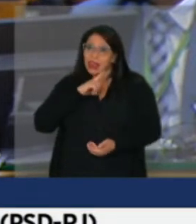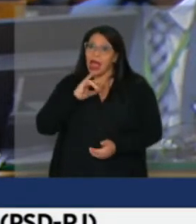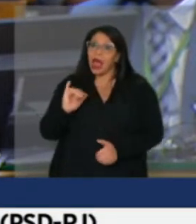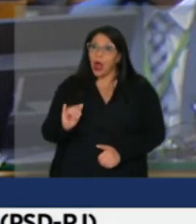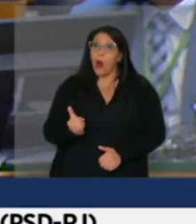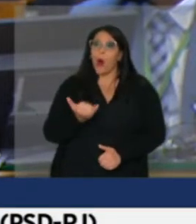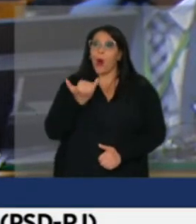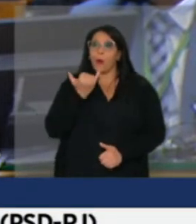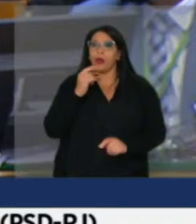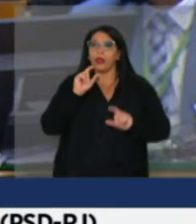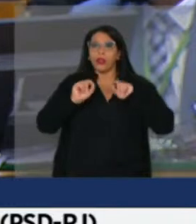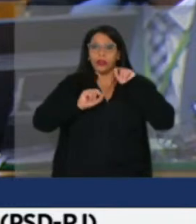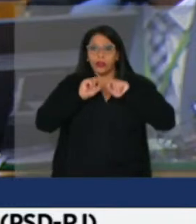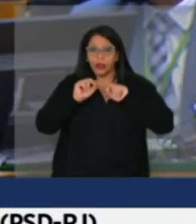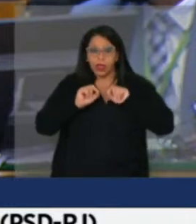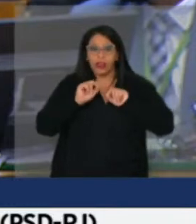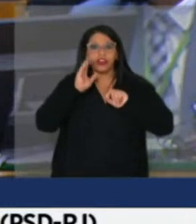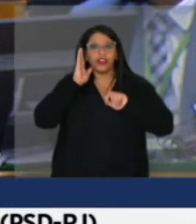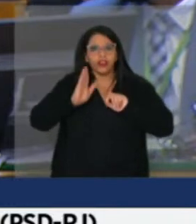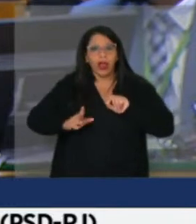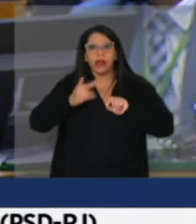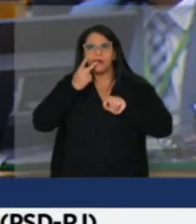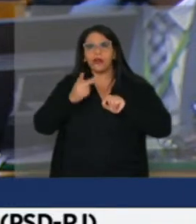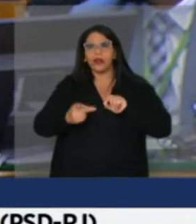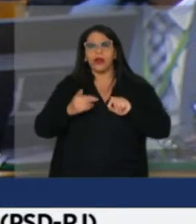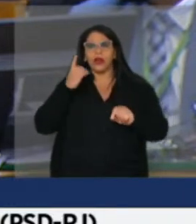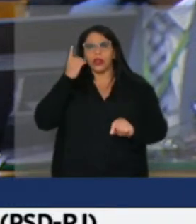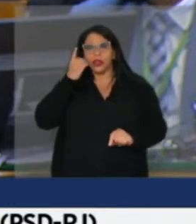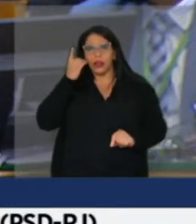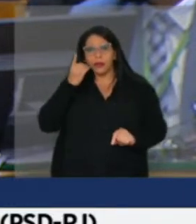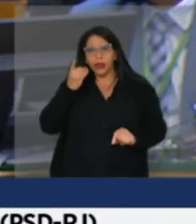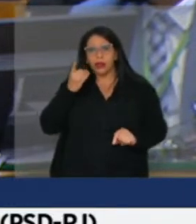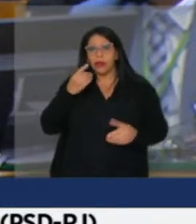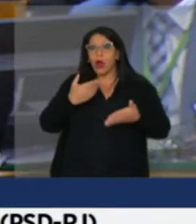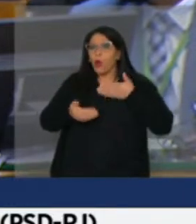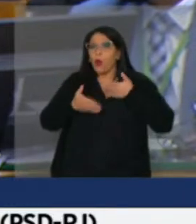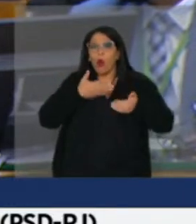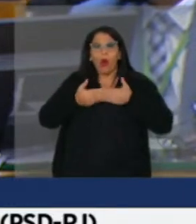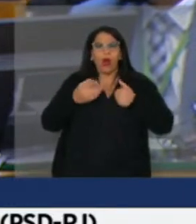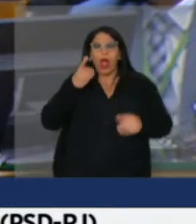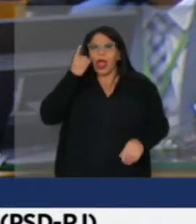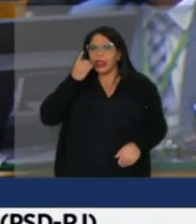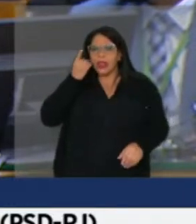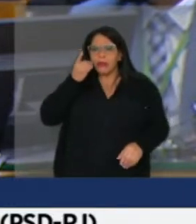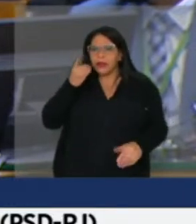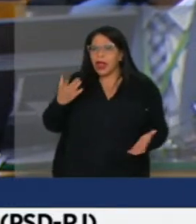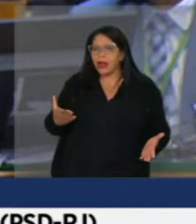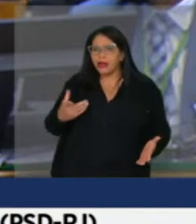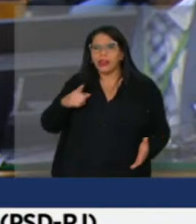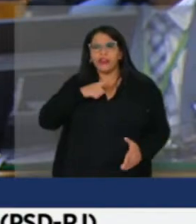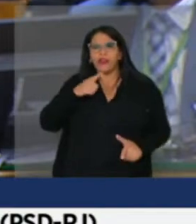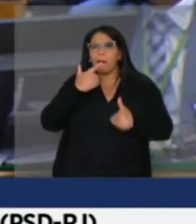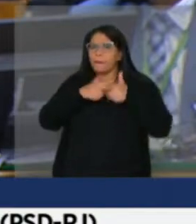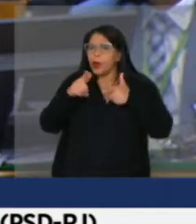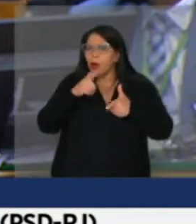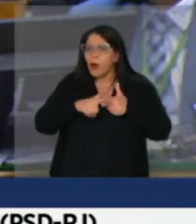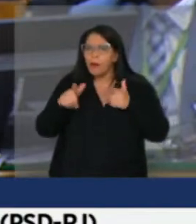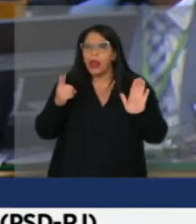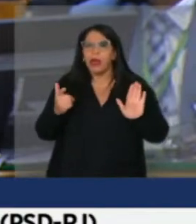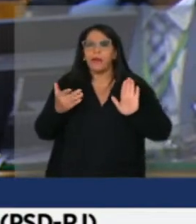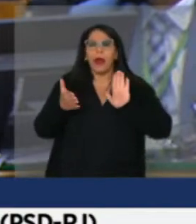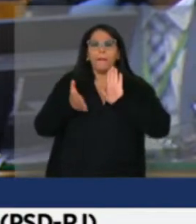oportunidade, como eu disse aqui, não a deputada em tela, mas a qualquer deputado que esteja nessa situação, de propor